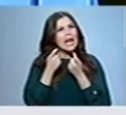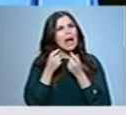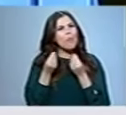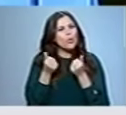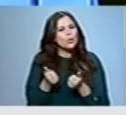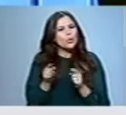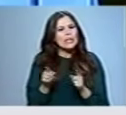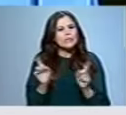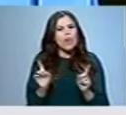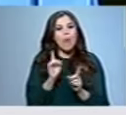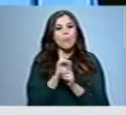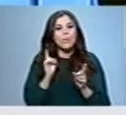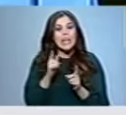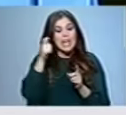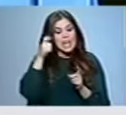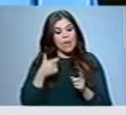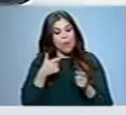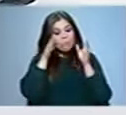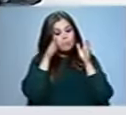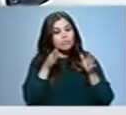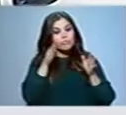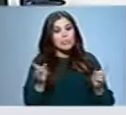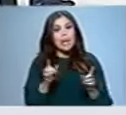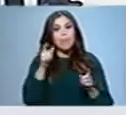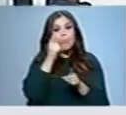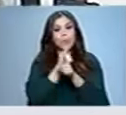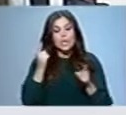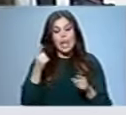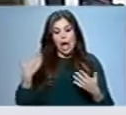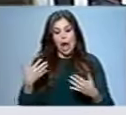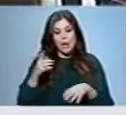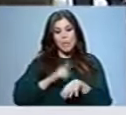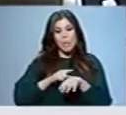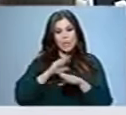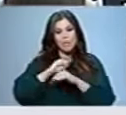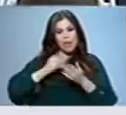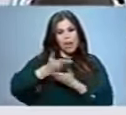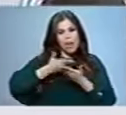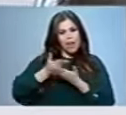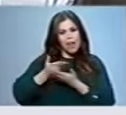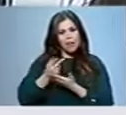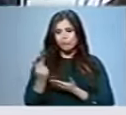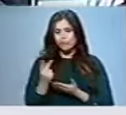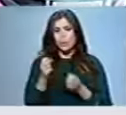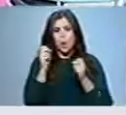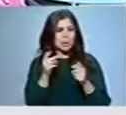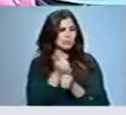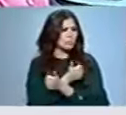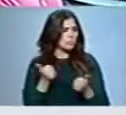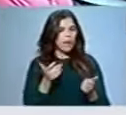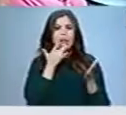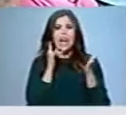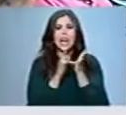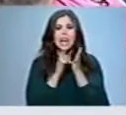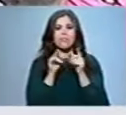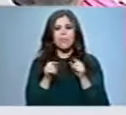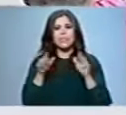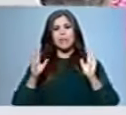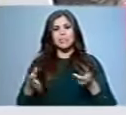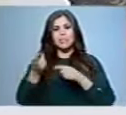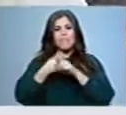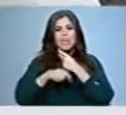que ainda não tenho que me focar nisso. Eu sei que neste momento estou aqui a falar convosco. Sim. E estou bem assim e estou fixe. tenho este livro que quero, não é, que tenho que vender,